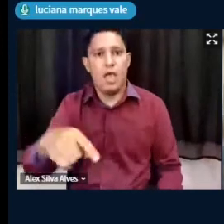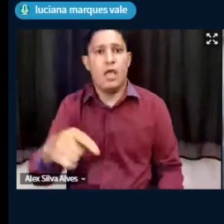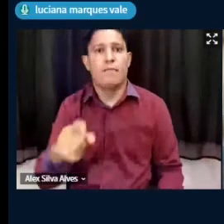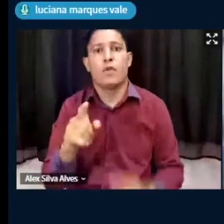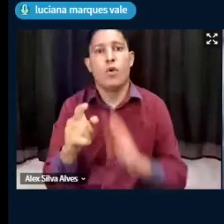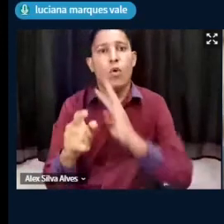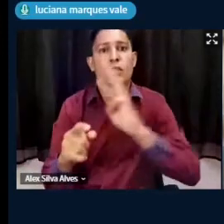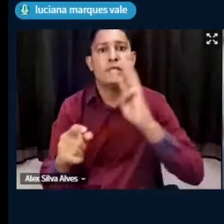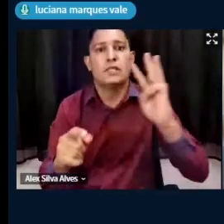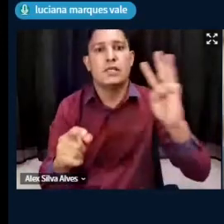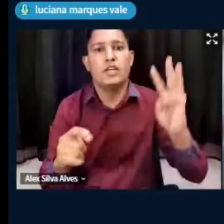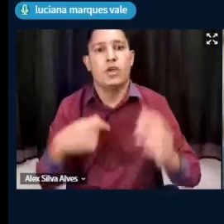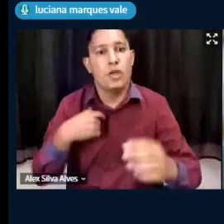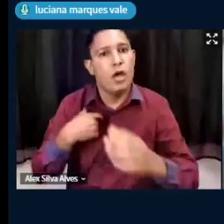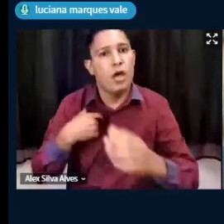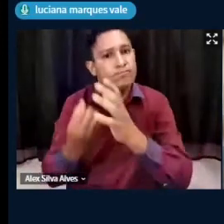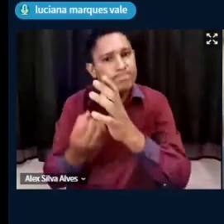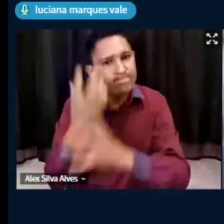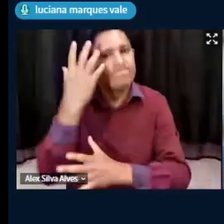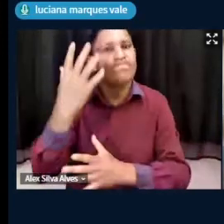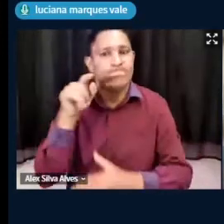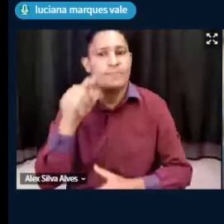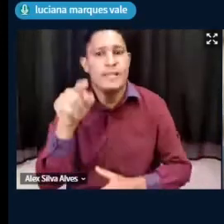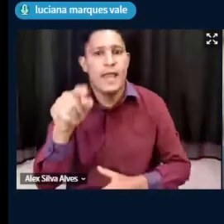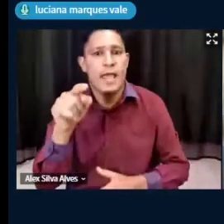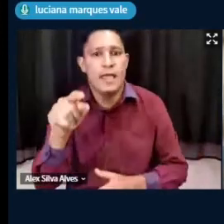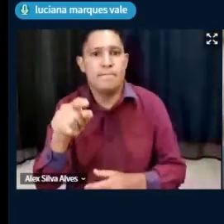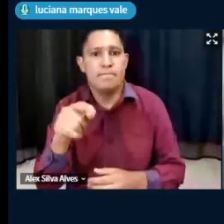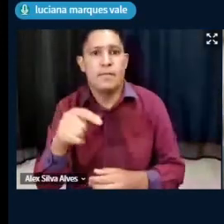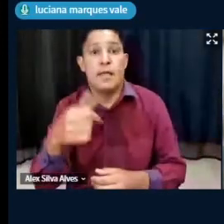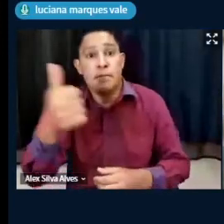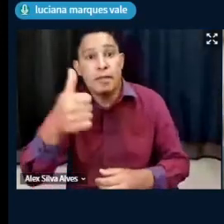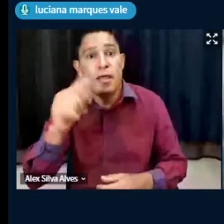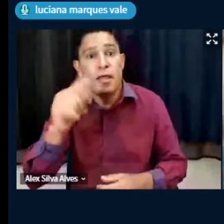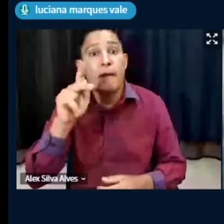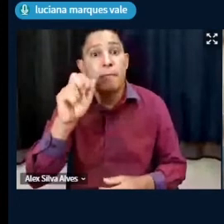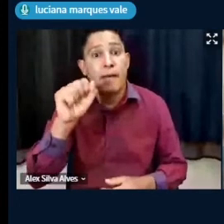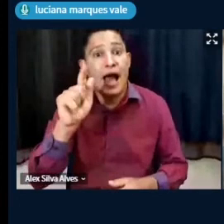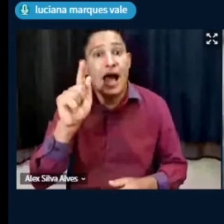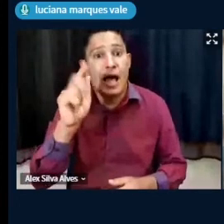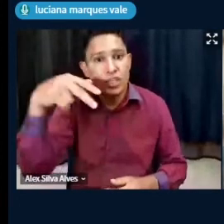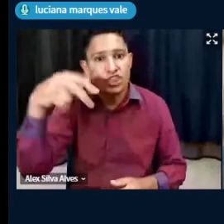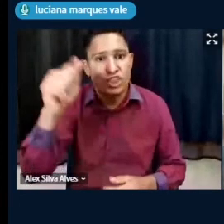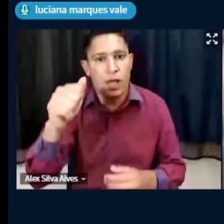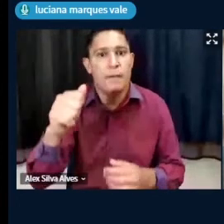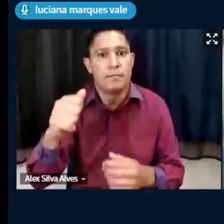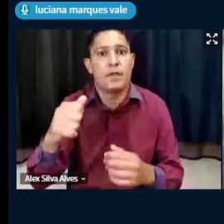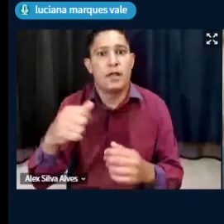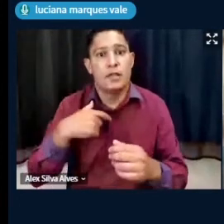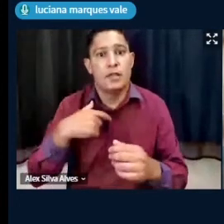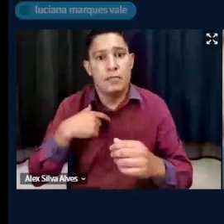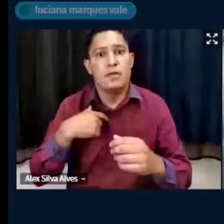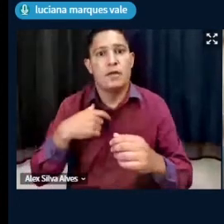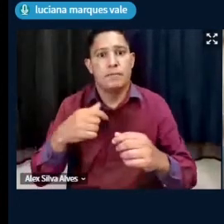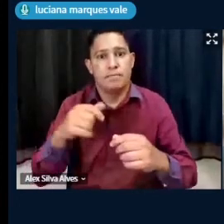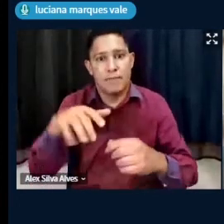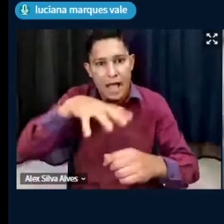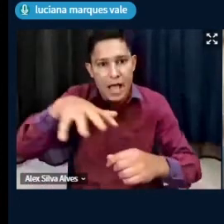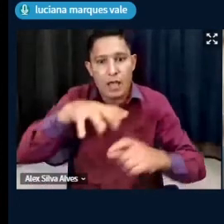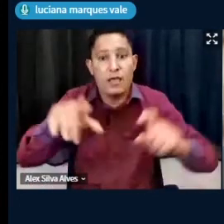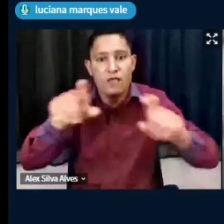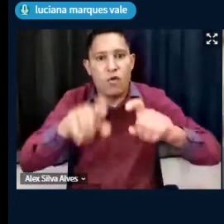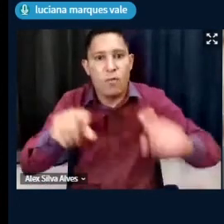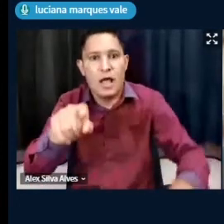Então aqui nós temos um exemplo da utilização do site que foi criado para pesquisa. Nós